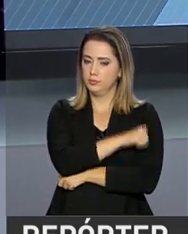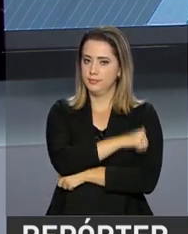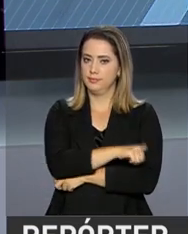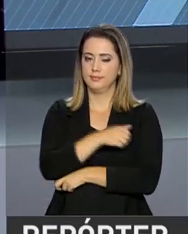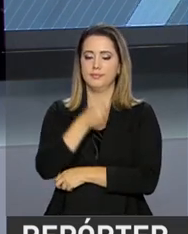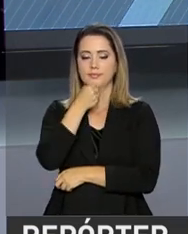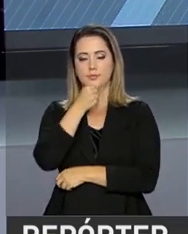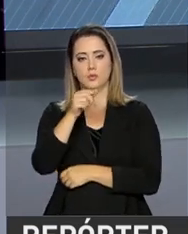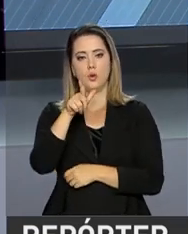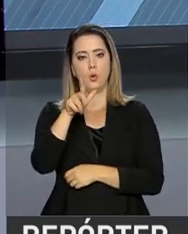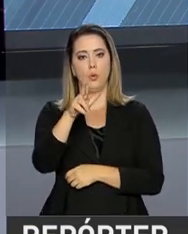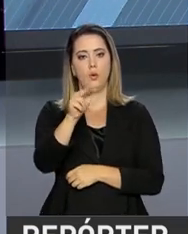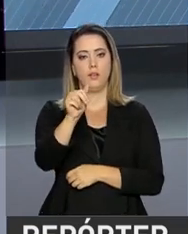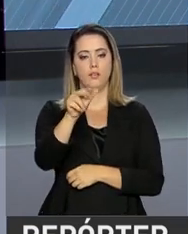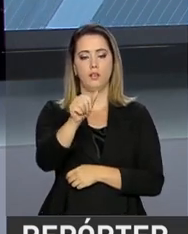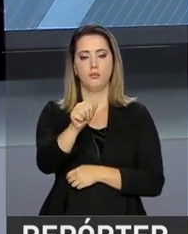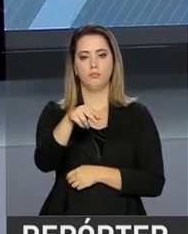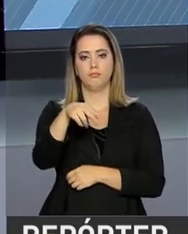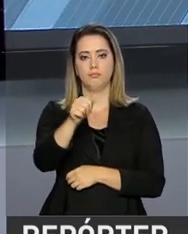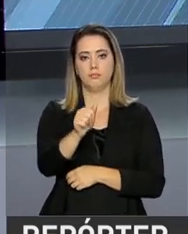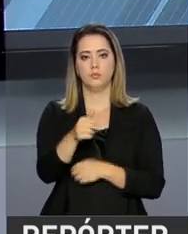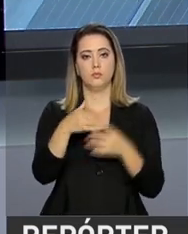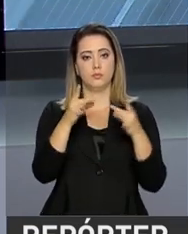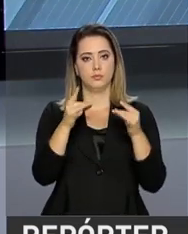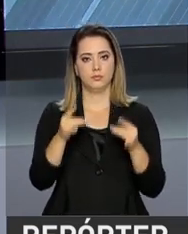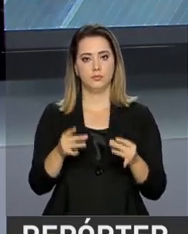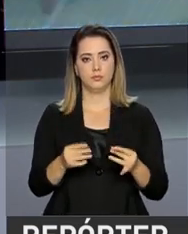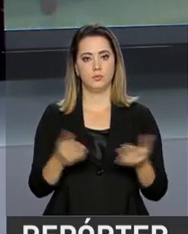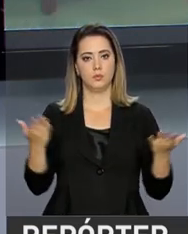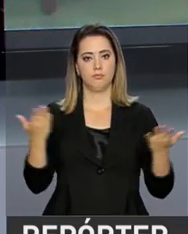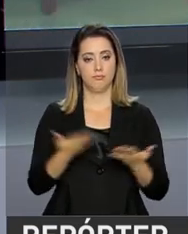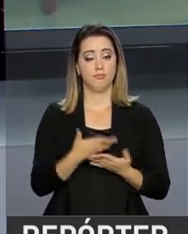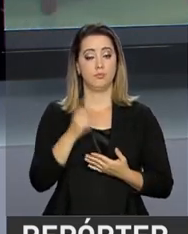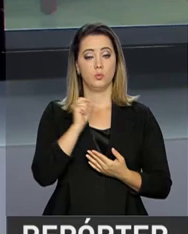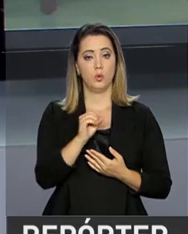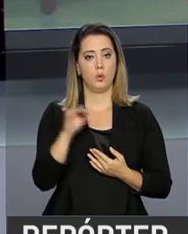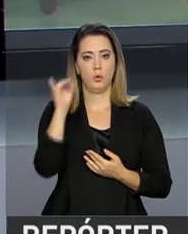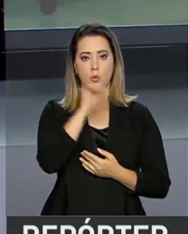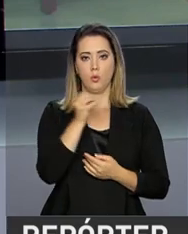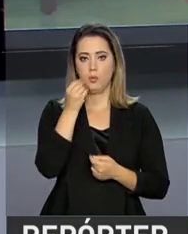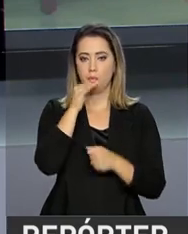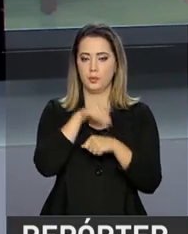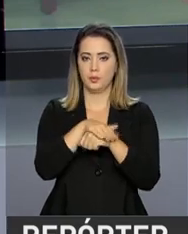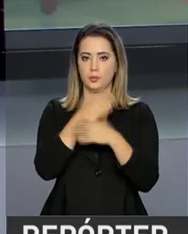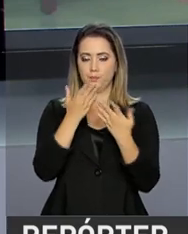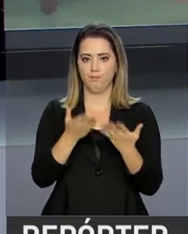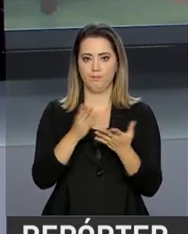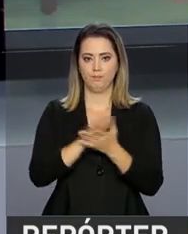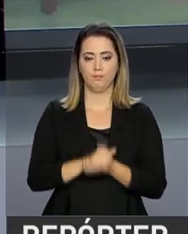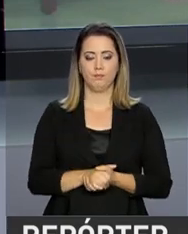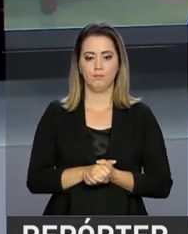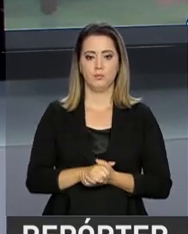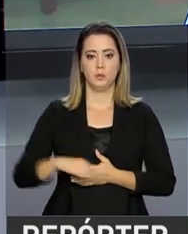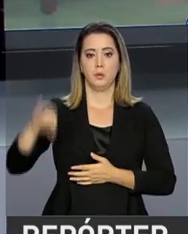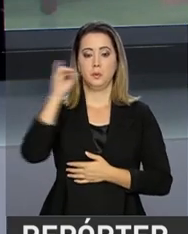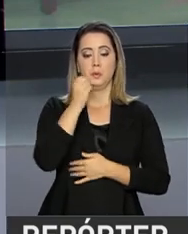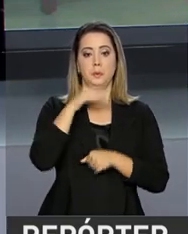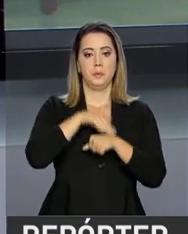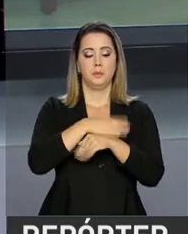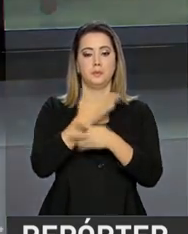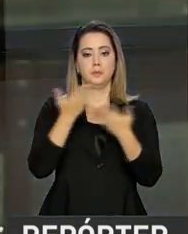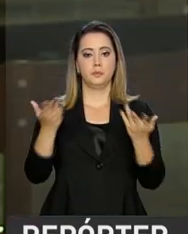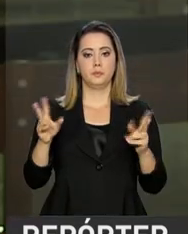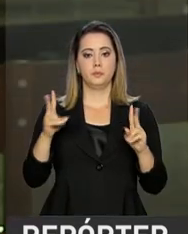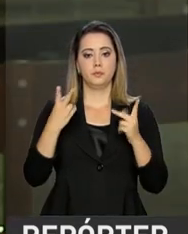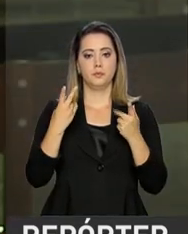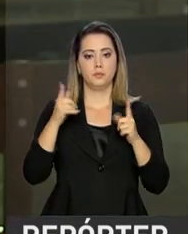Janeiro. A repórter Luana Karen, que está no Palácio do Planalto, tem as informações para a gente. Oi, Luana, boa noite para você. Olá, Roberto.